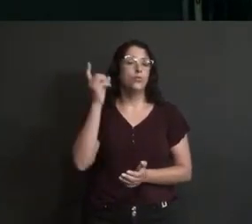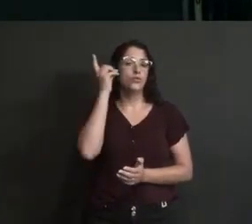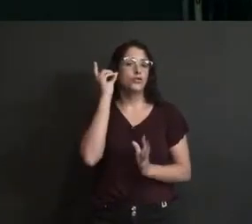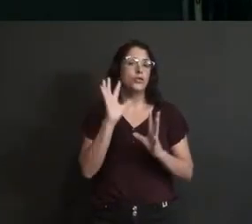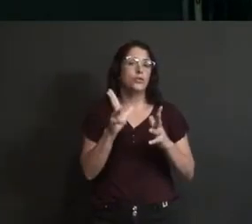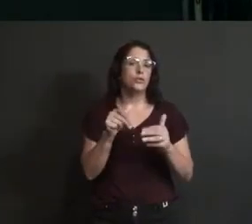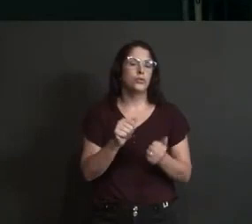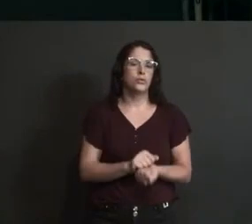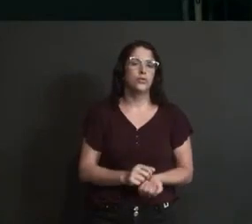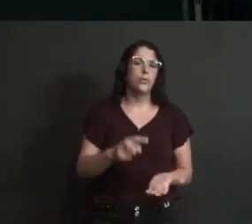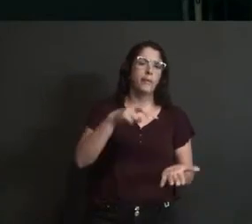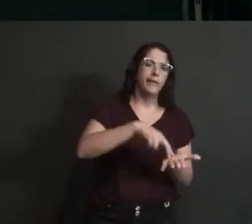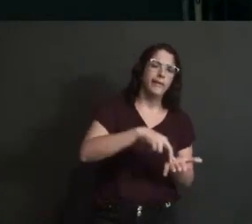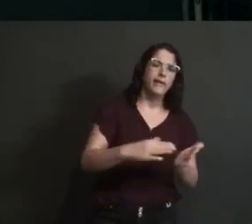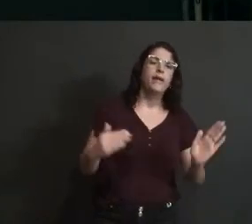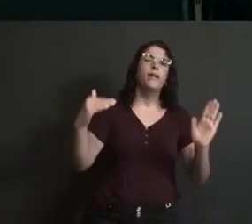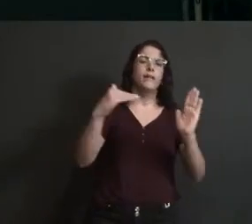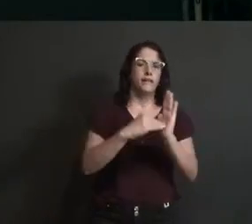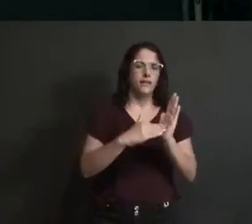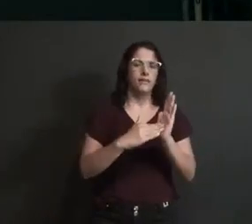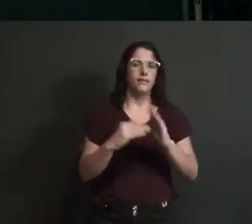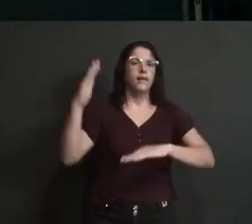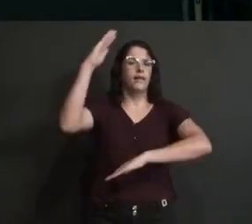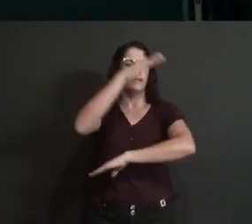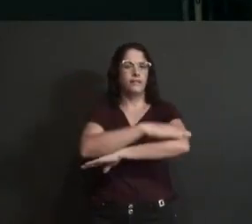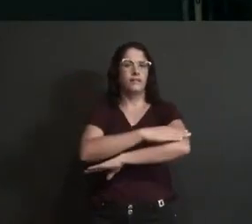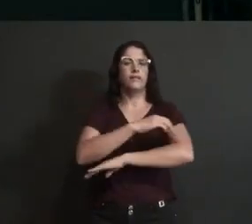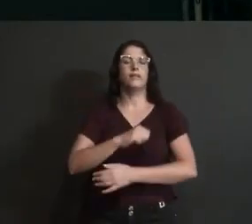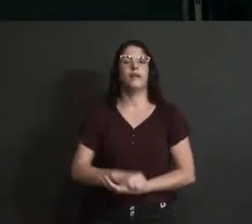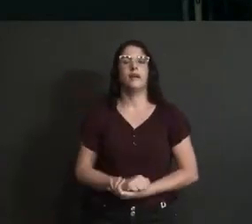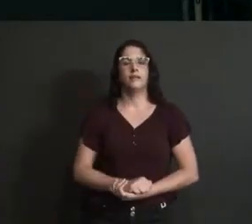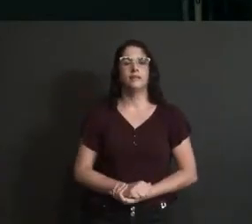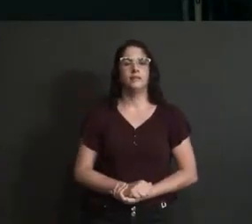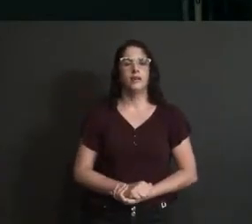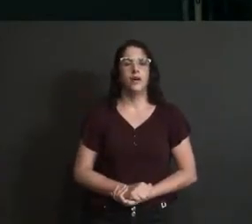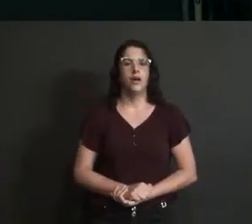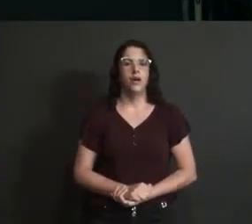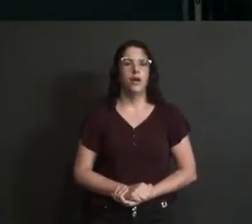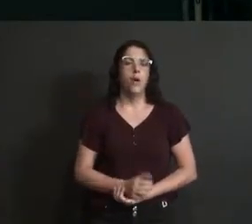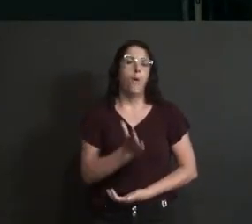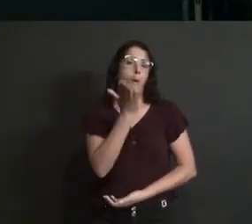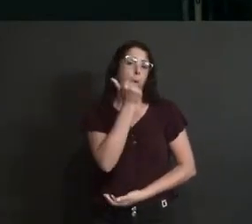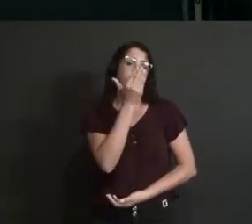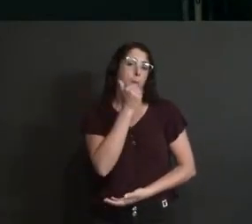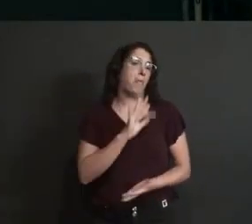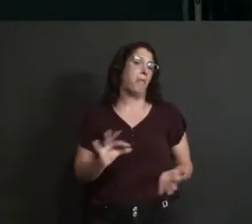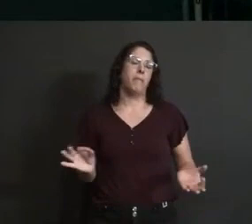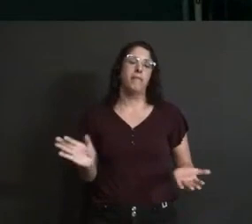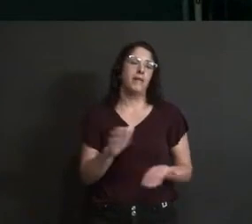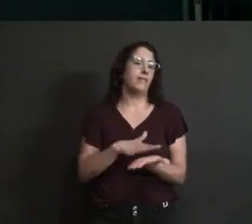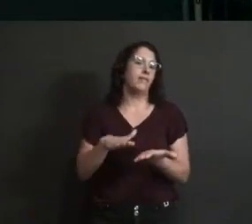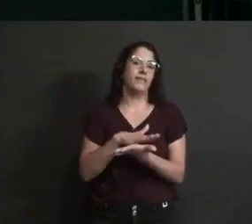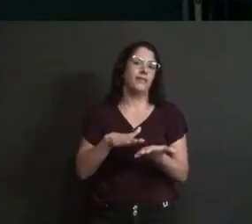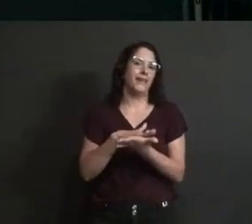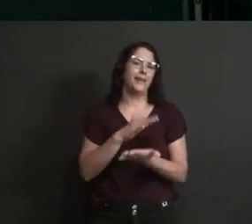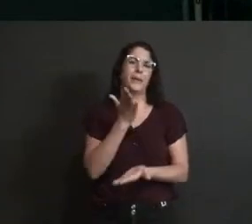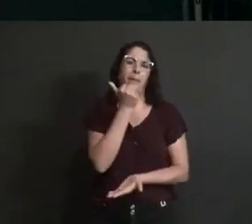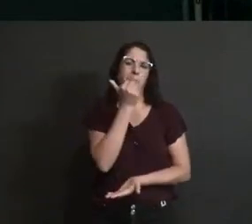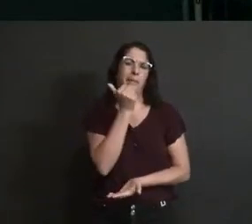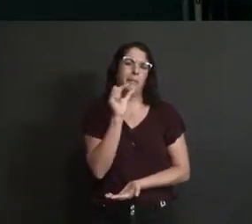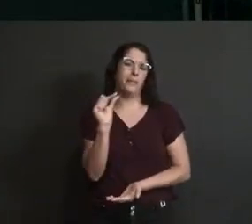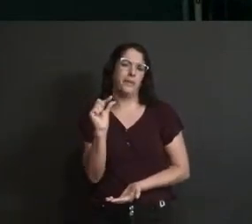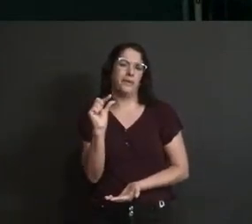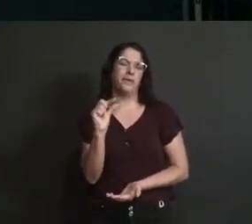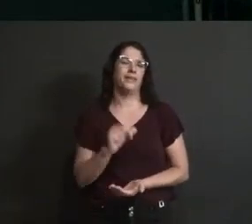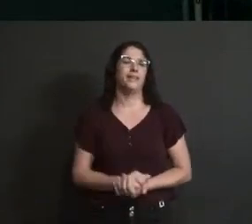sentadinho, sem almoçar, né, só liberaram as 4, serviram lá um coffee break por volta